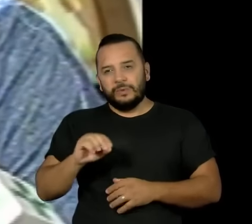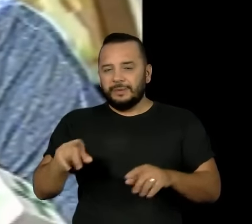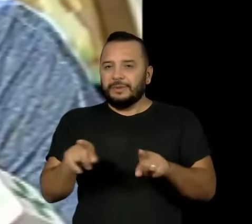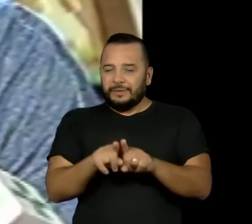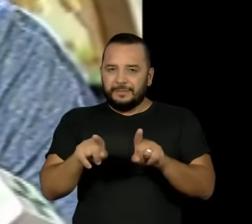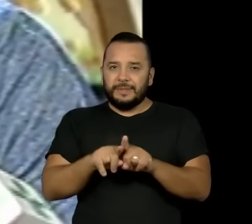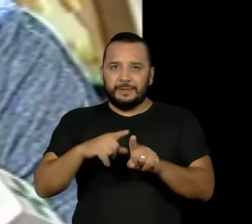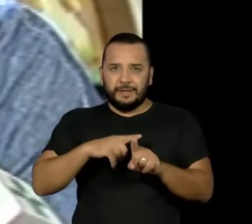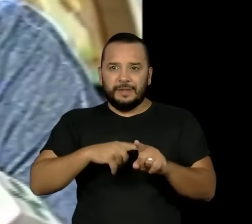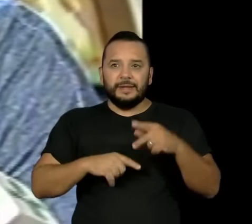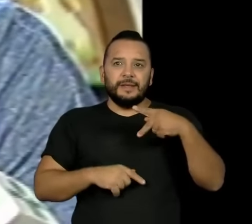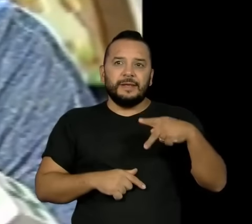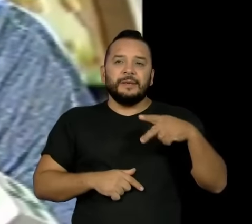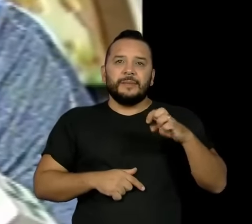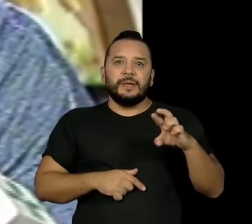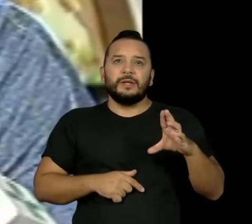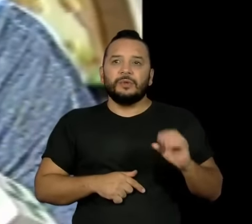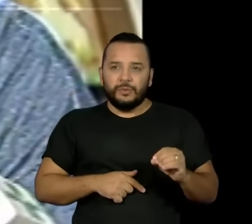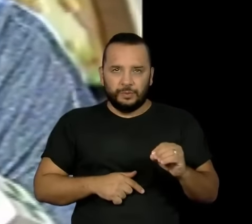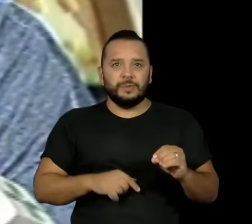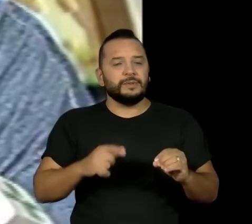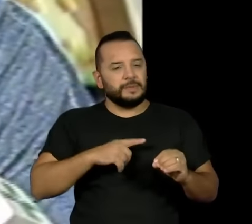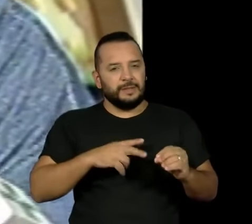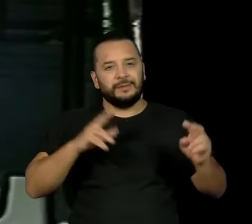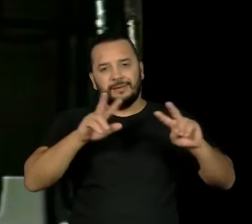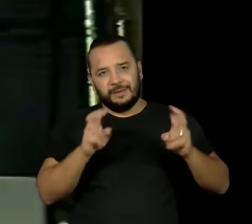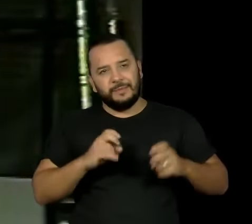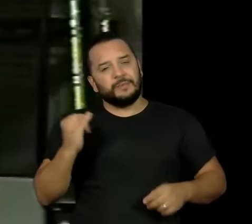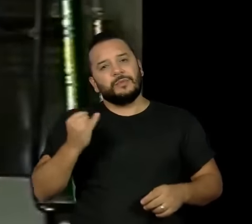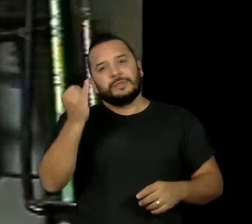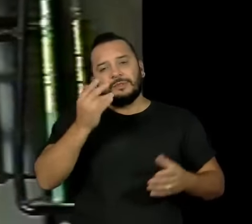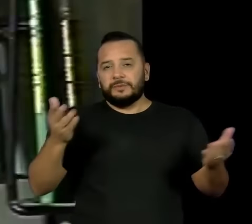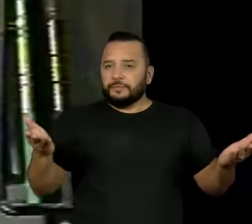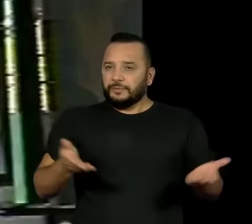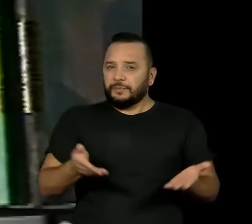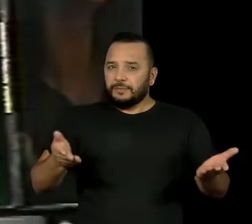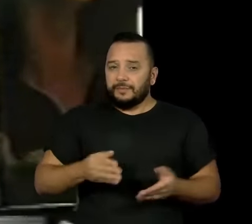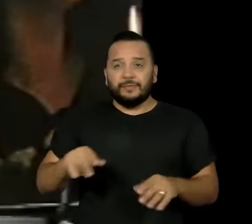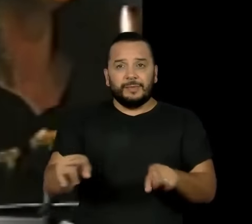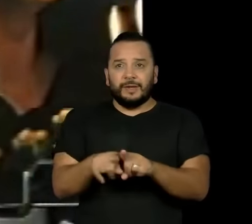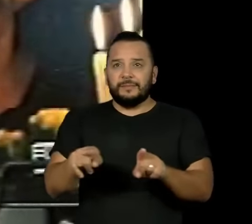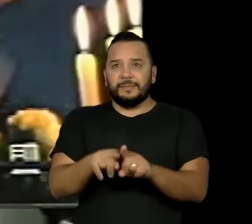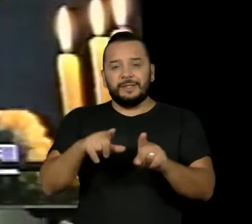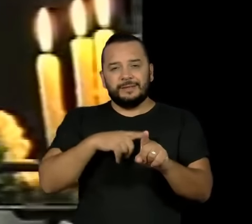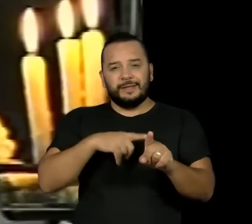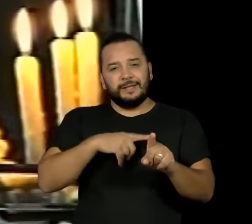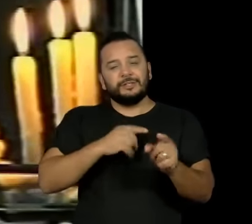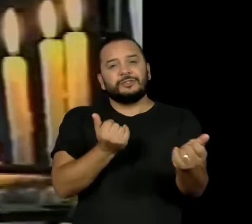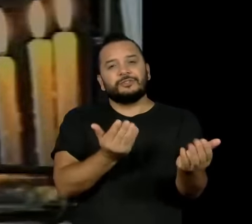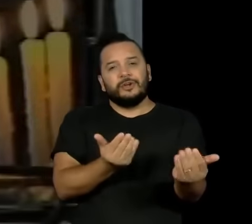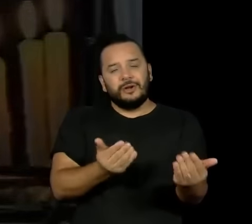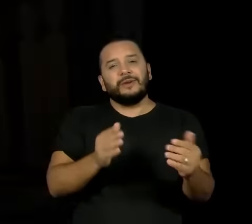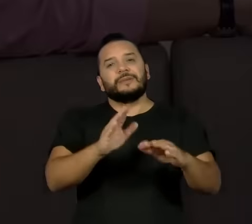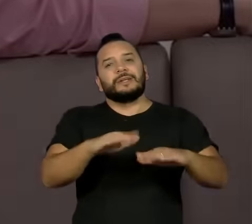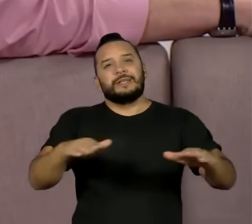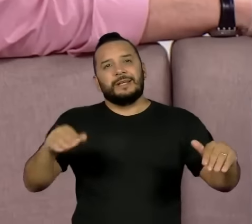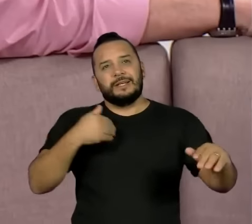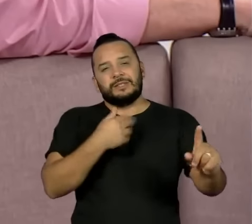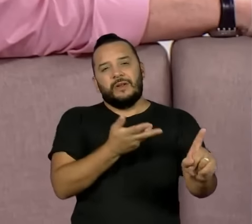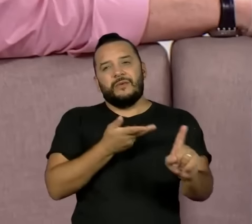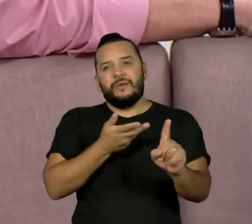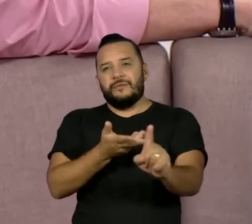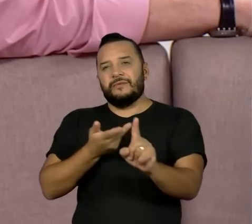Bandeira, que abordando temas relevantes da atualidade, vem conquistando corações e mentes de jovens em mais de 30